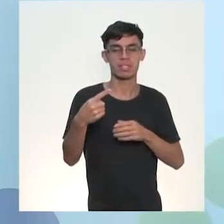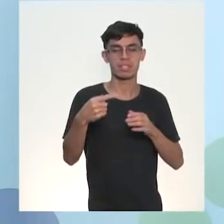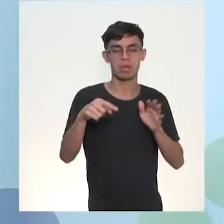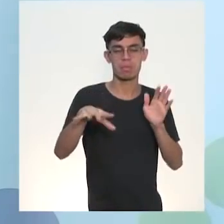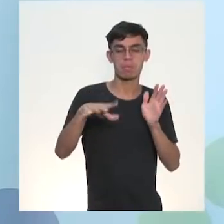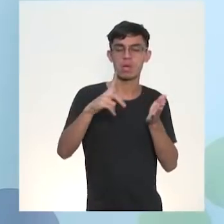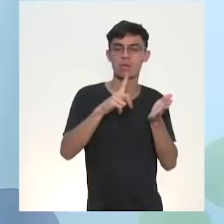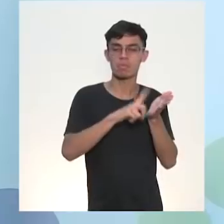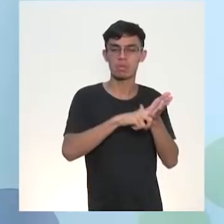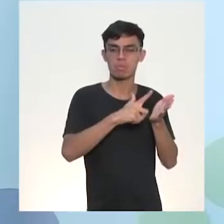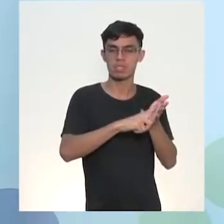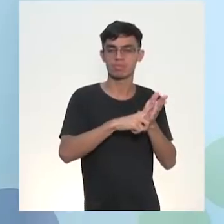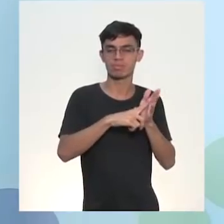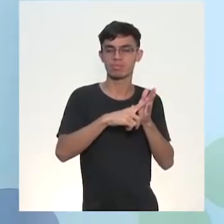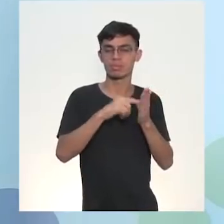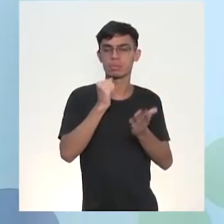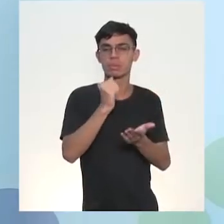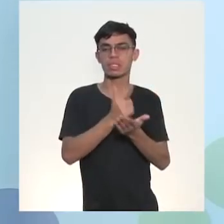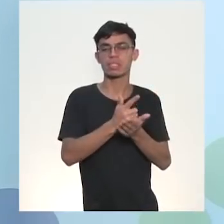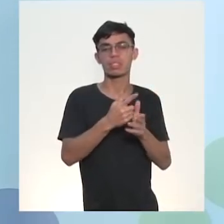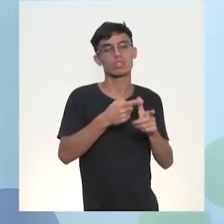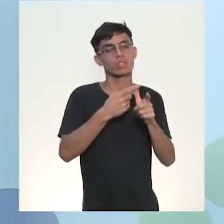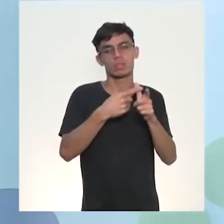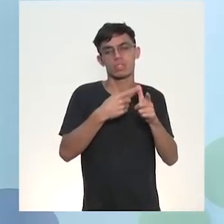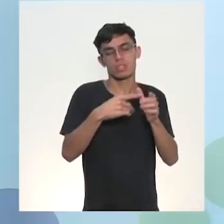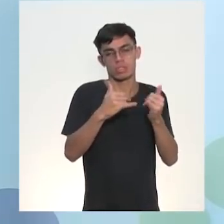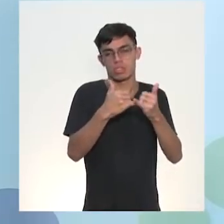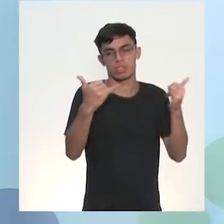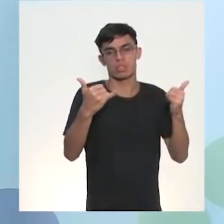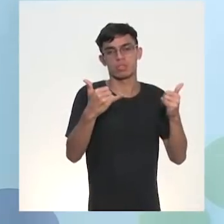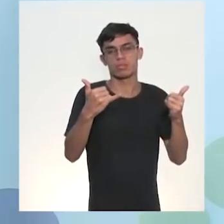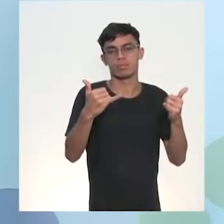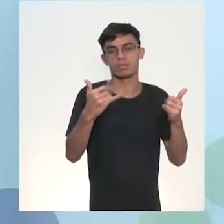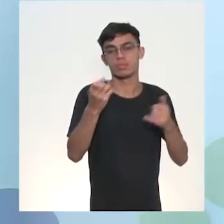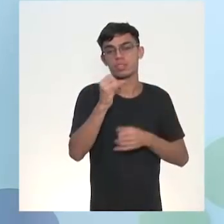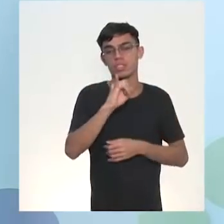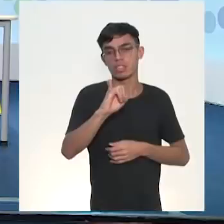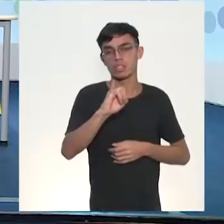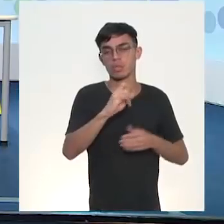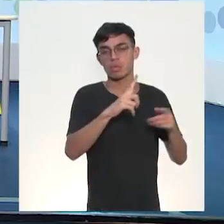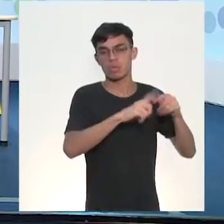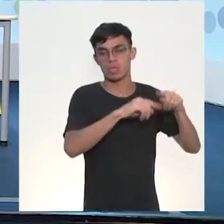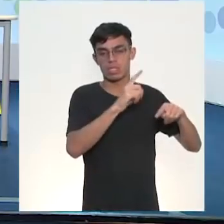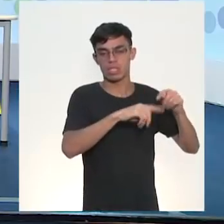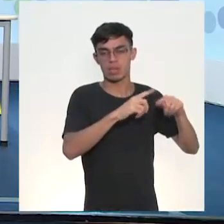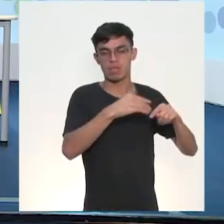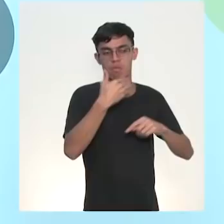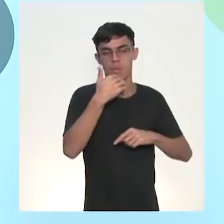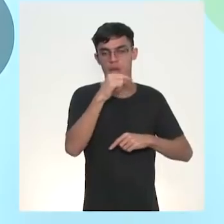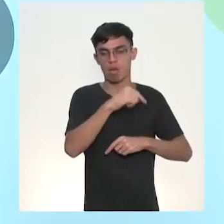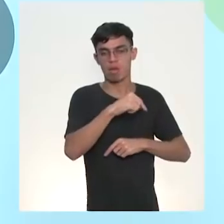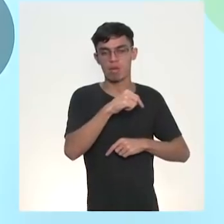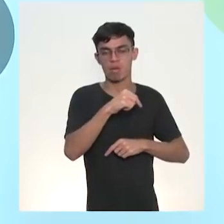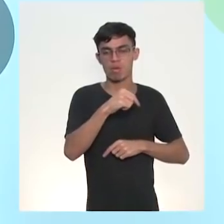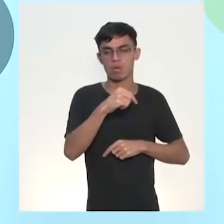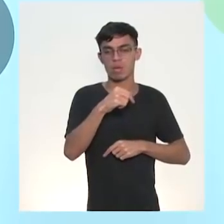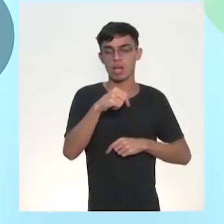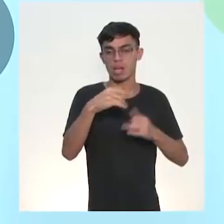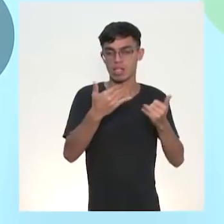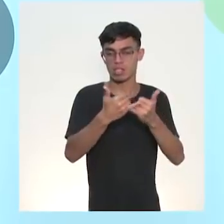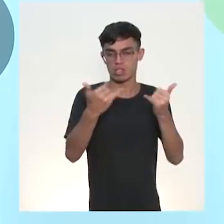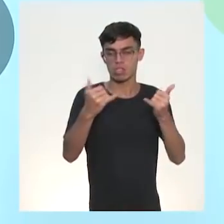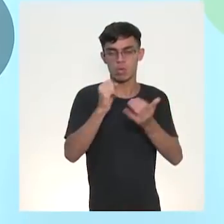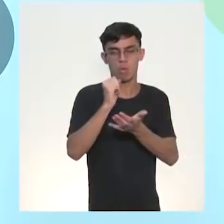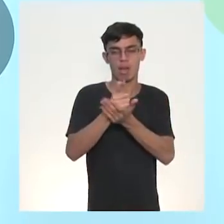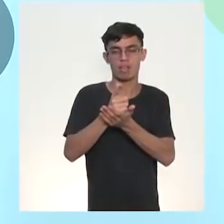se o aparelho ele é mais eficiente energeticamente, vai diminuir o meu gasto de energia, não é, professor Fábio? Foi isso que o professor Henrique aqui do